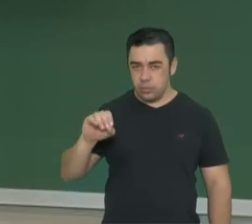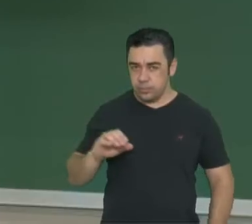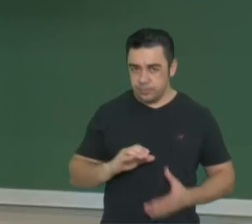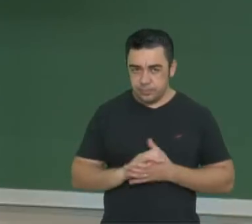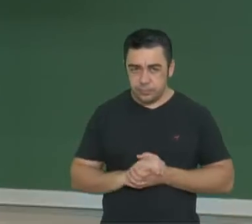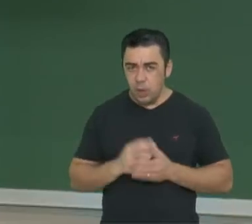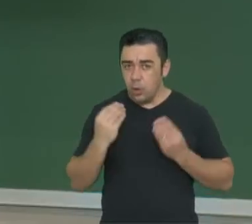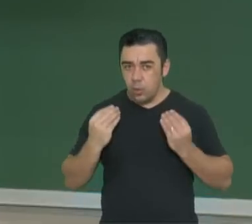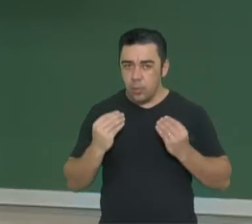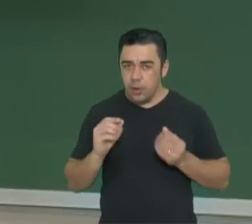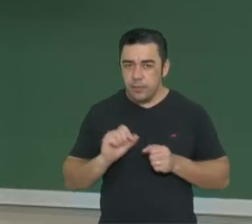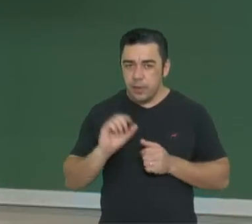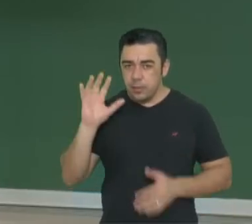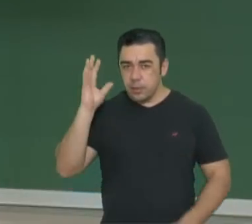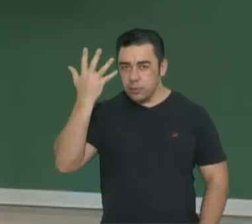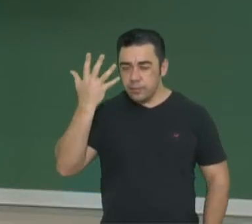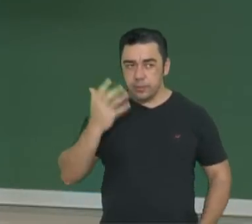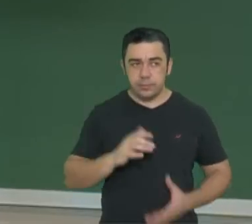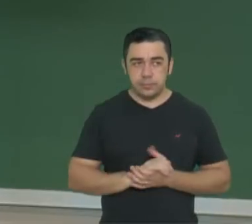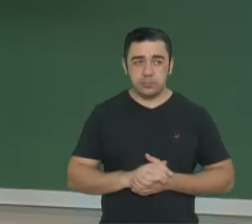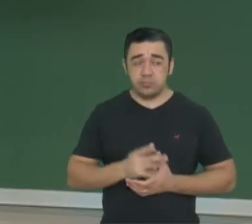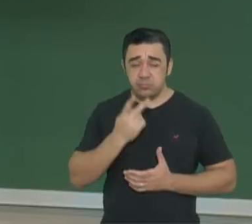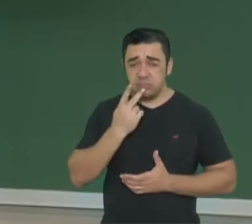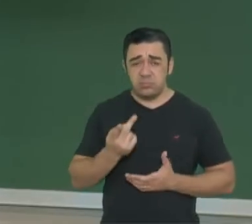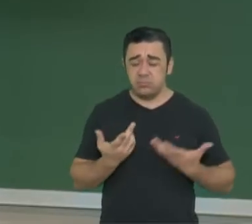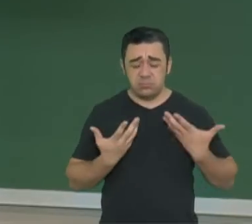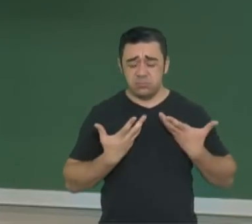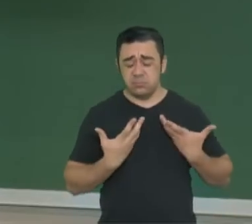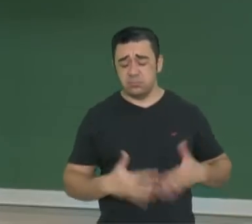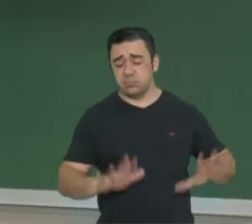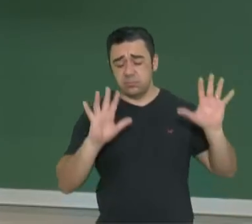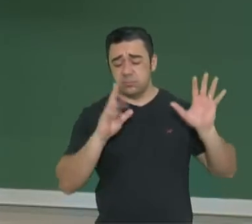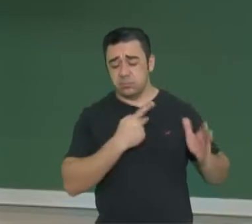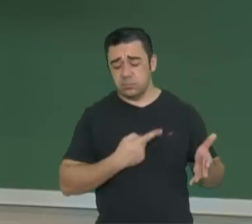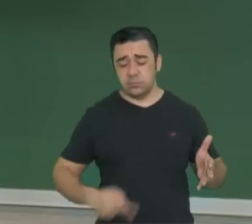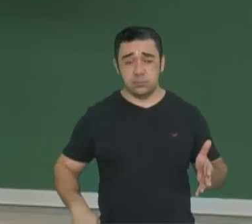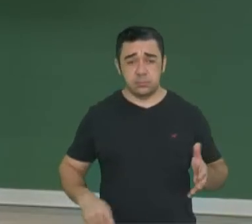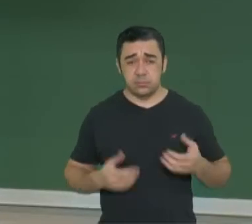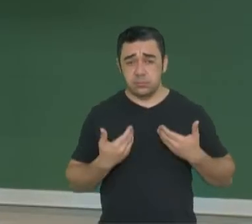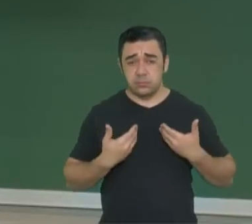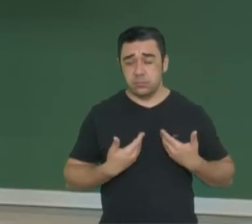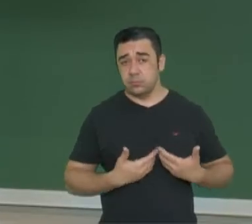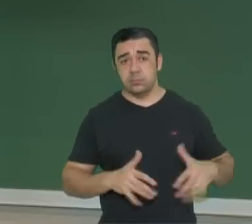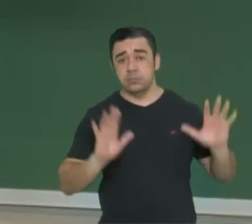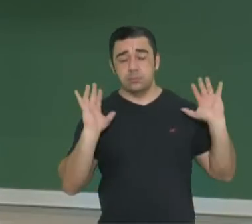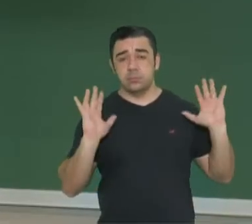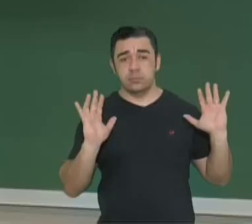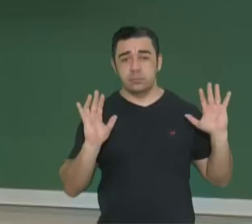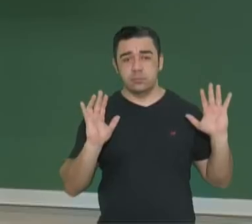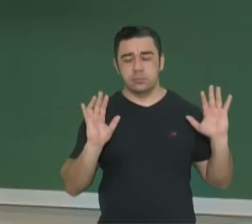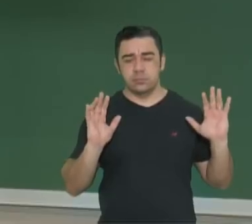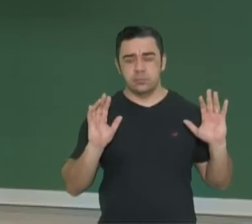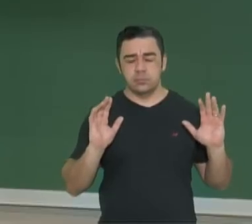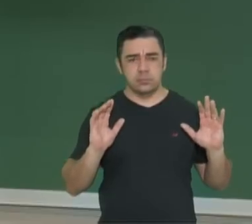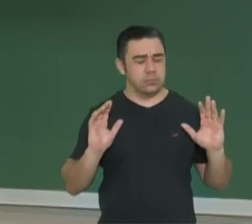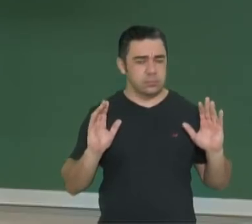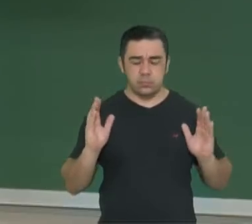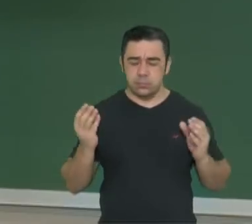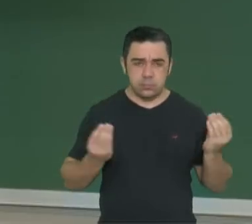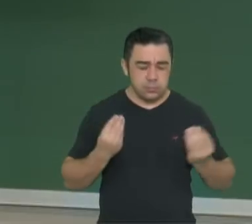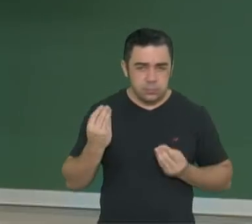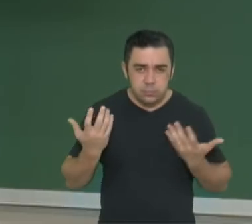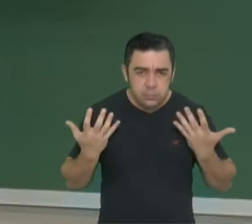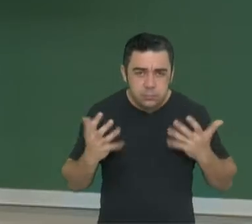como o Jânio resolveu isso? Renúncia. Uma renúncia surpreendente. Qual é o contexto da